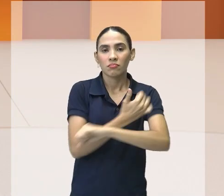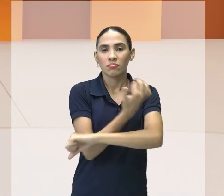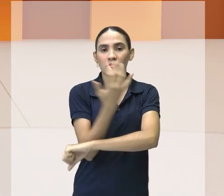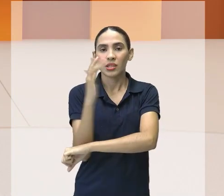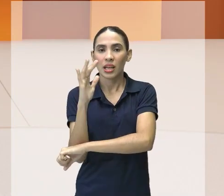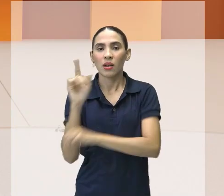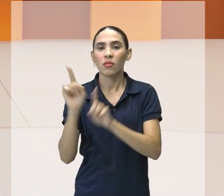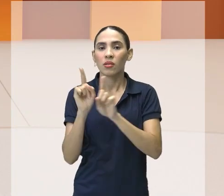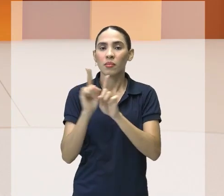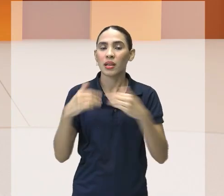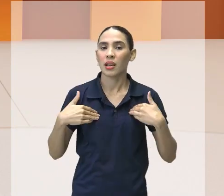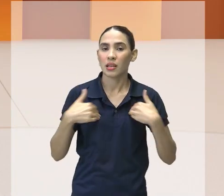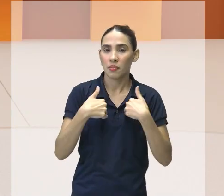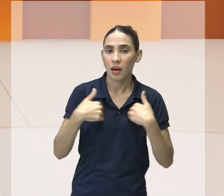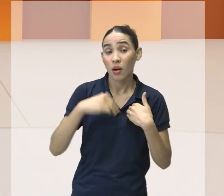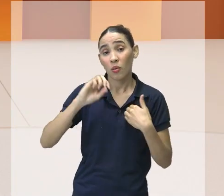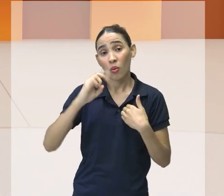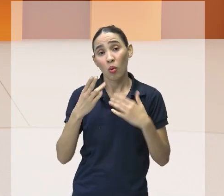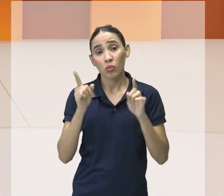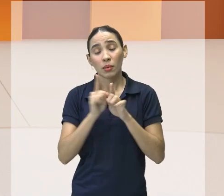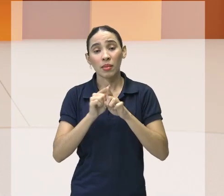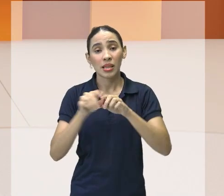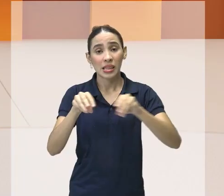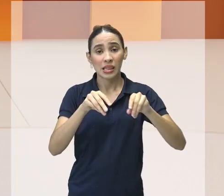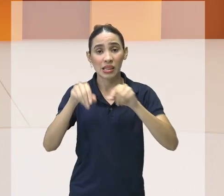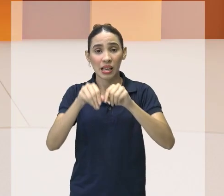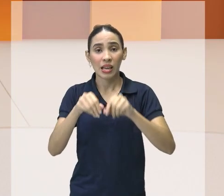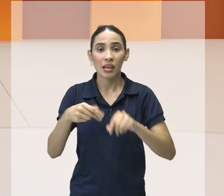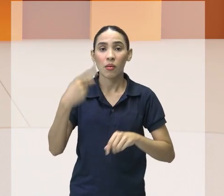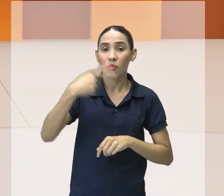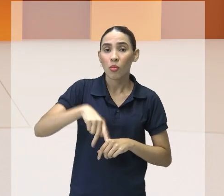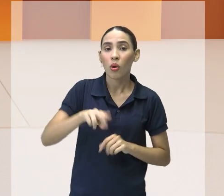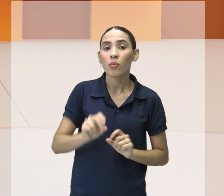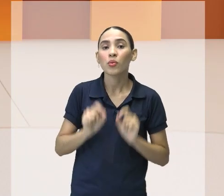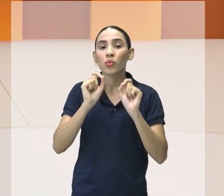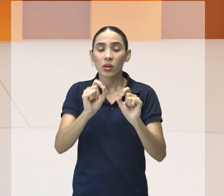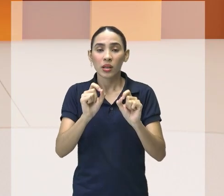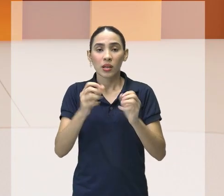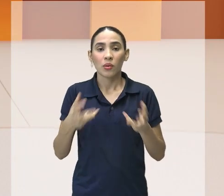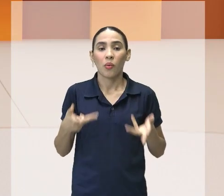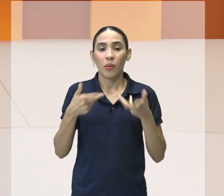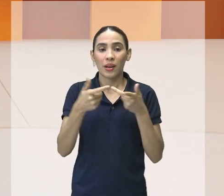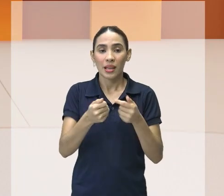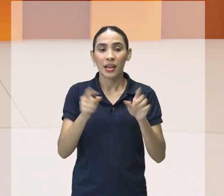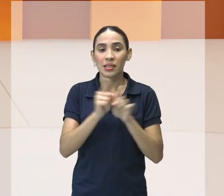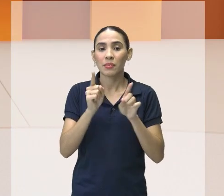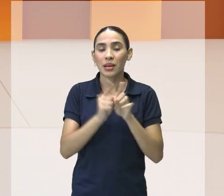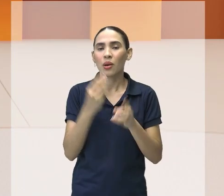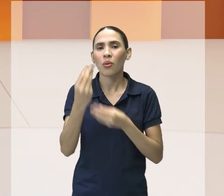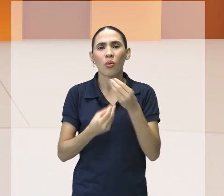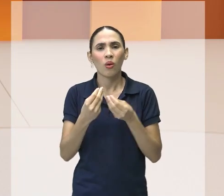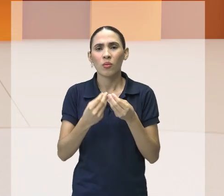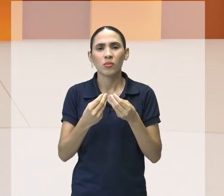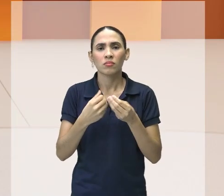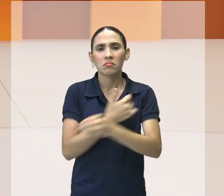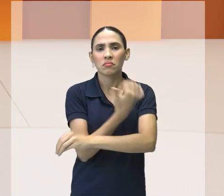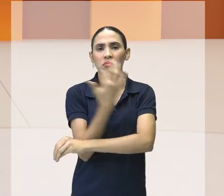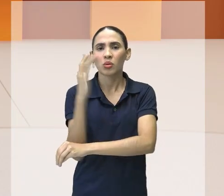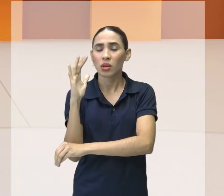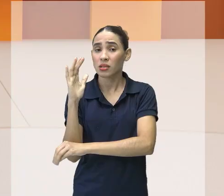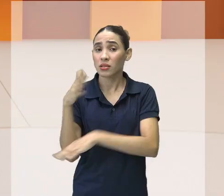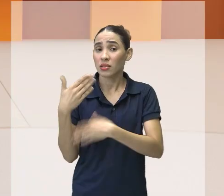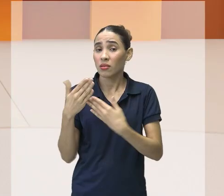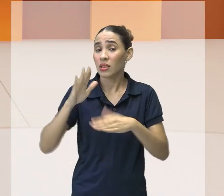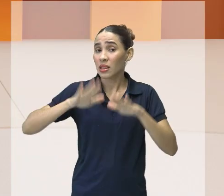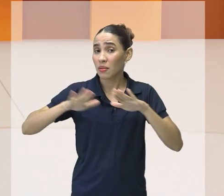vegetais, animais ou minerais, em nosso próprio benefício. E como é que fica a natureza?